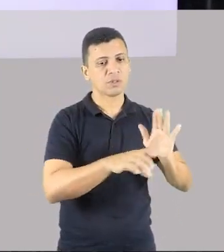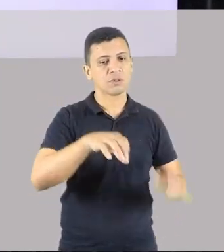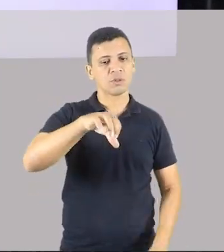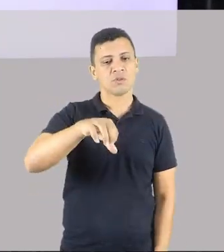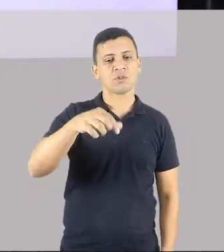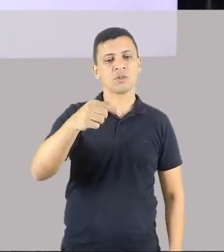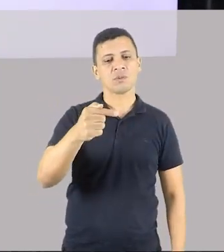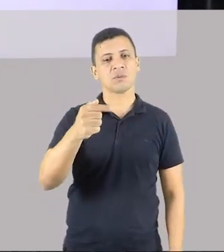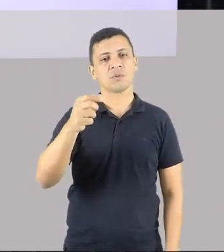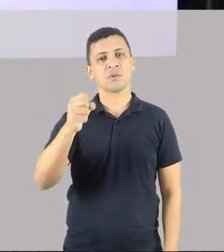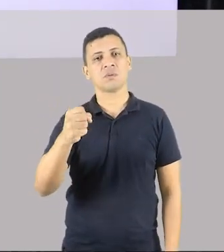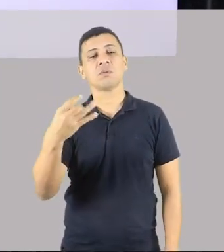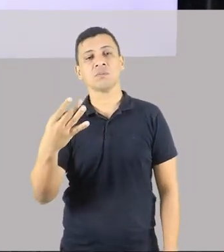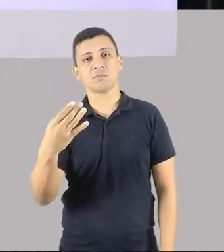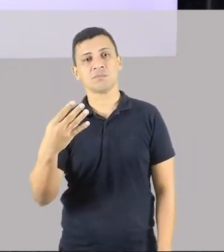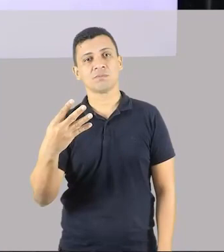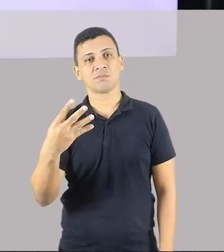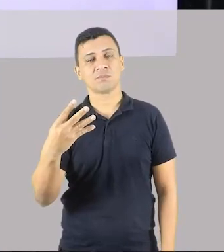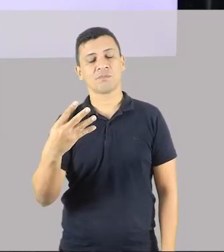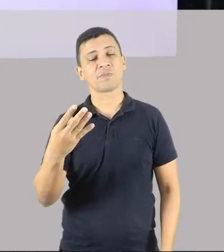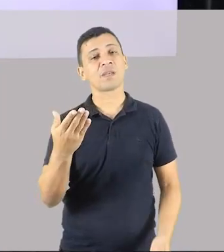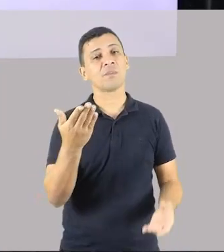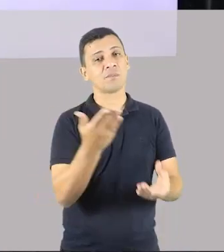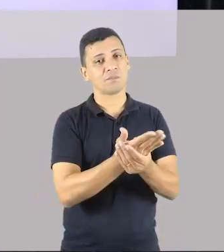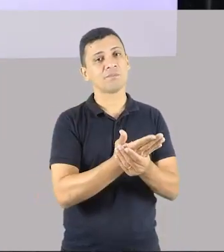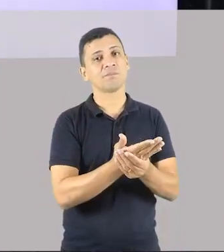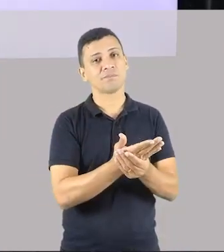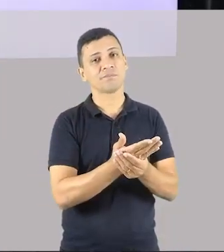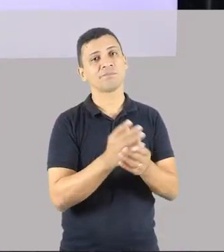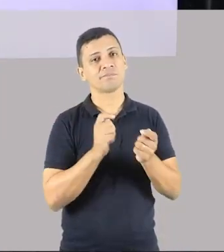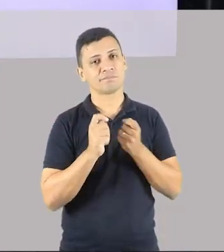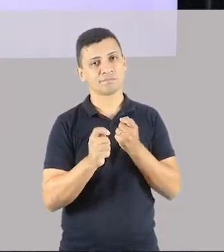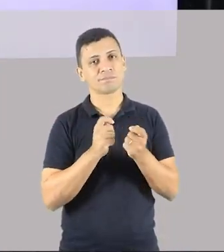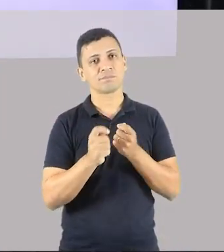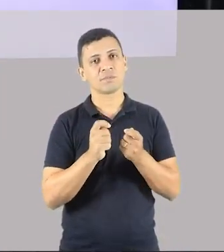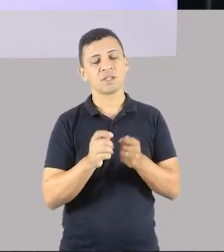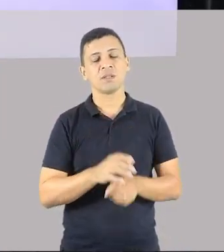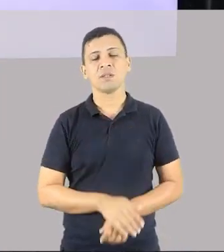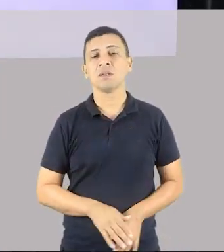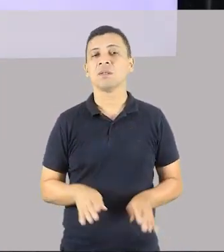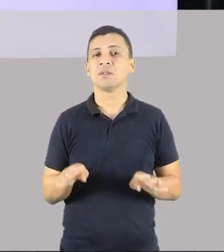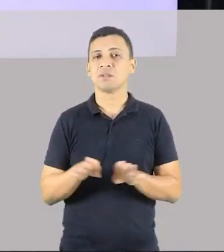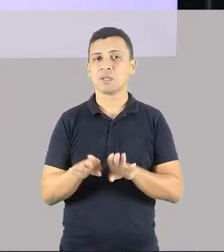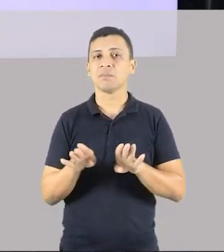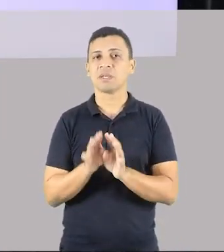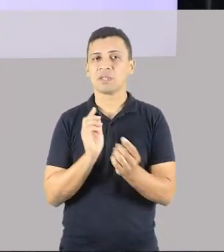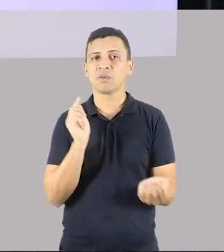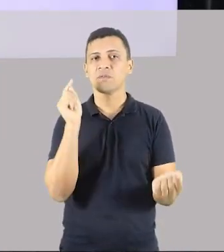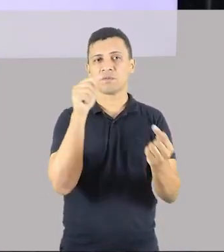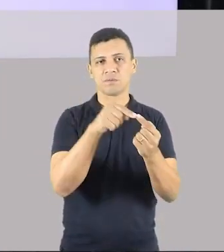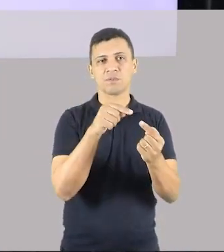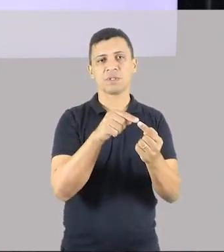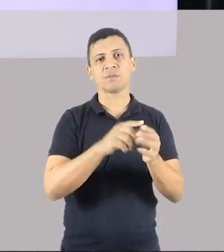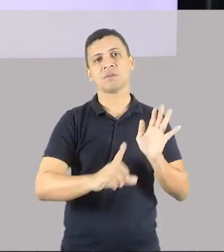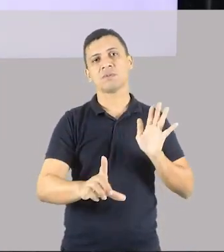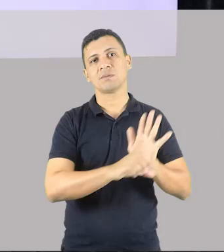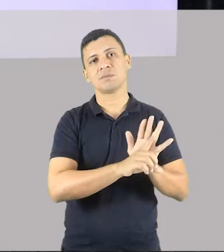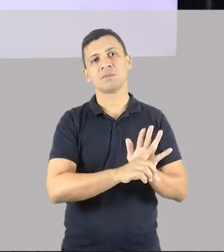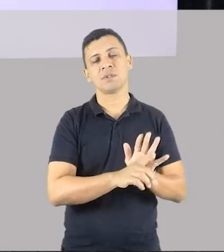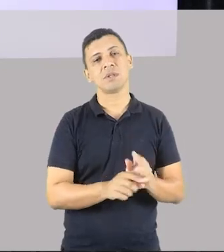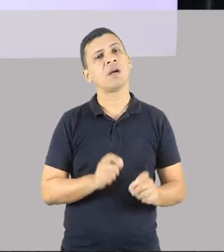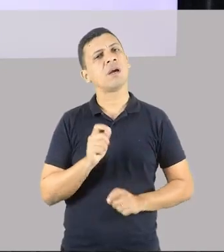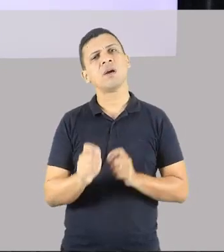9.784, a Lei de Processo Administrativo. Mas, além disso, a gente tem a finalidade dessa lei. Essa lei existe